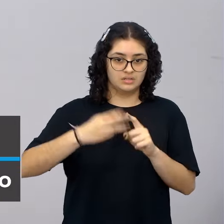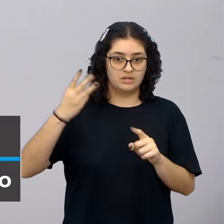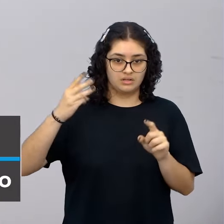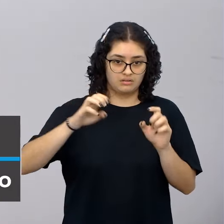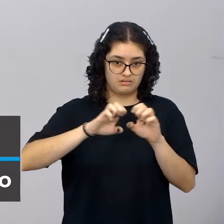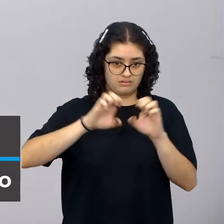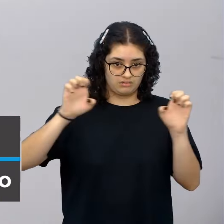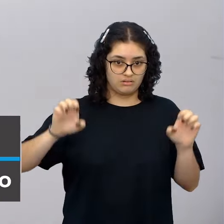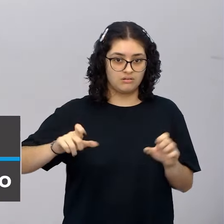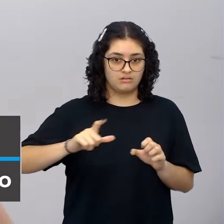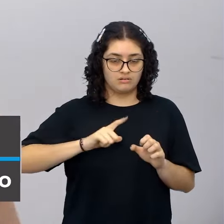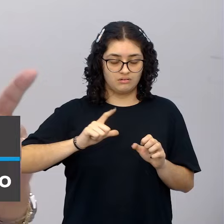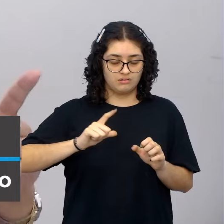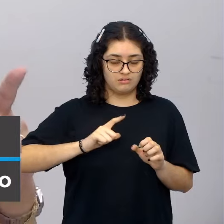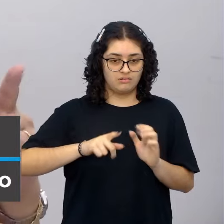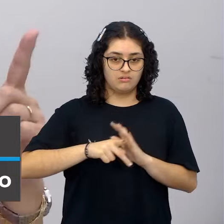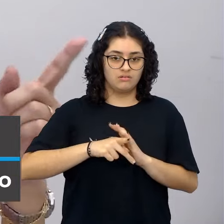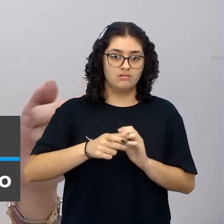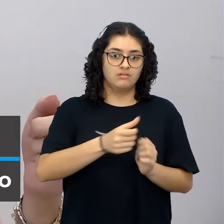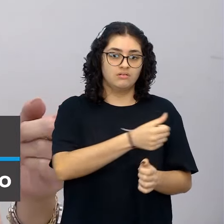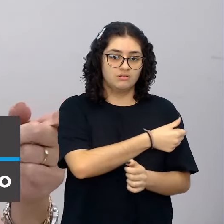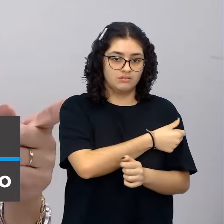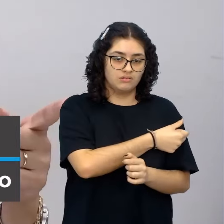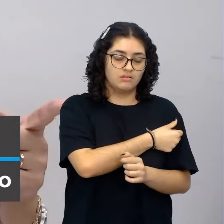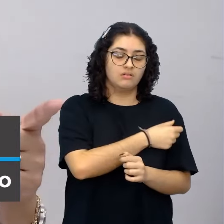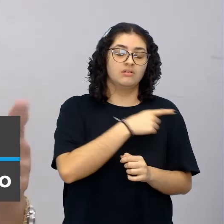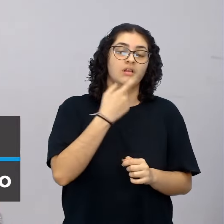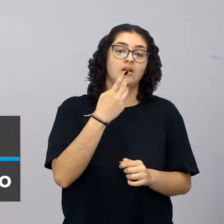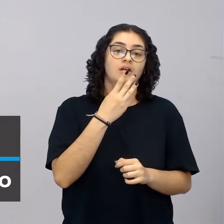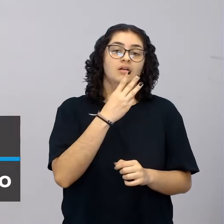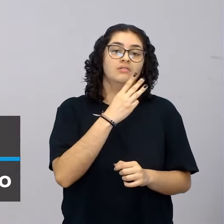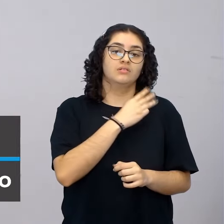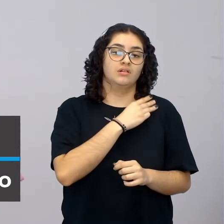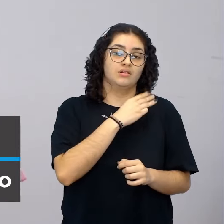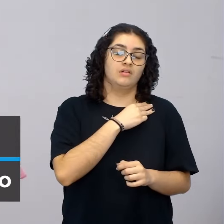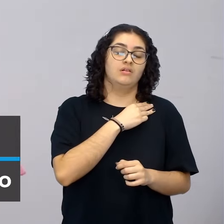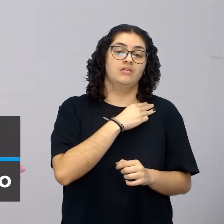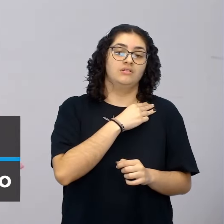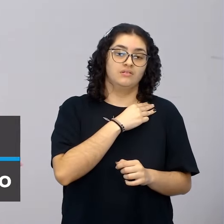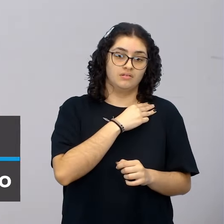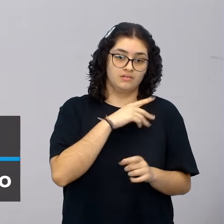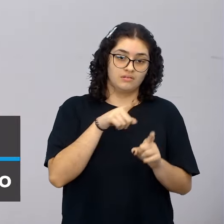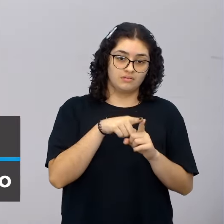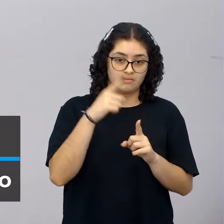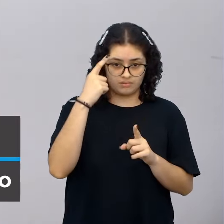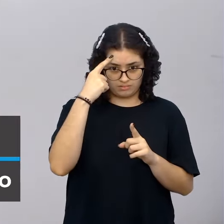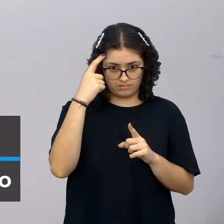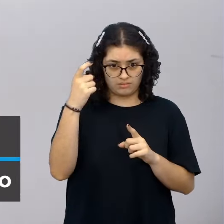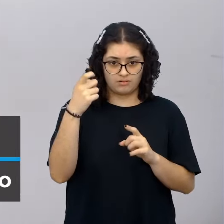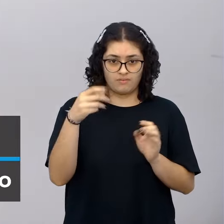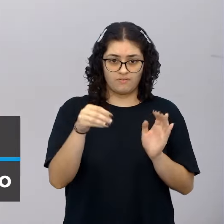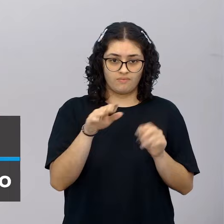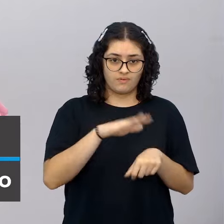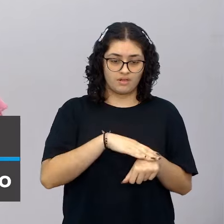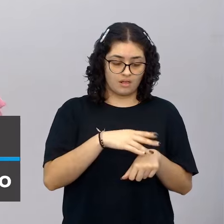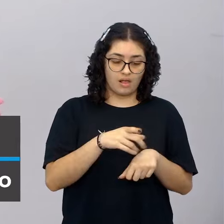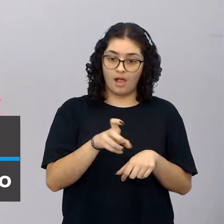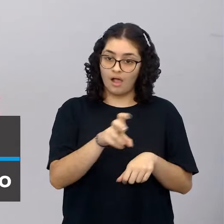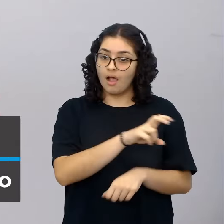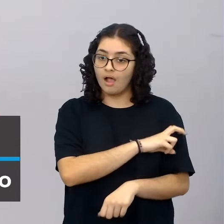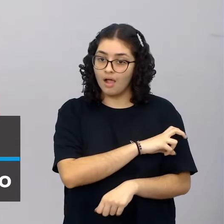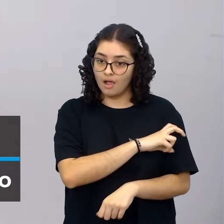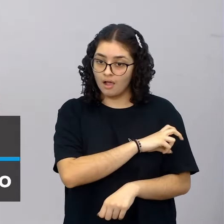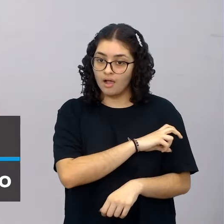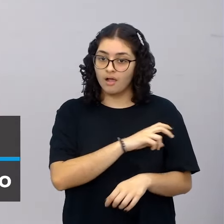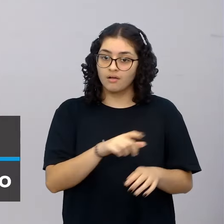eixos, né, trabalhados do 6º ano à 3ª série do médio, e quando veio a ideia de ampliar para o 5º ano, nós puxamos